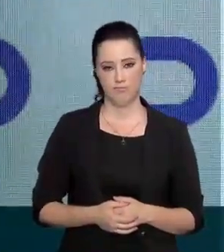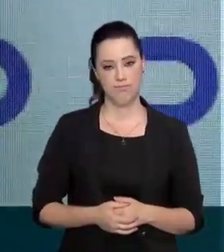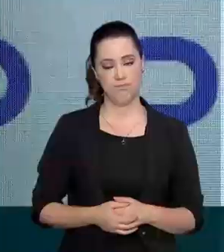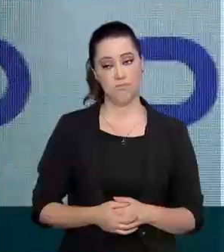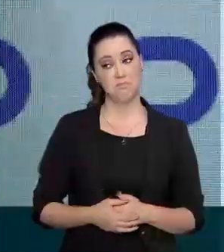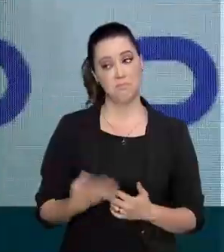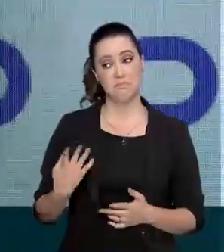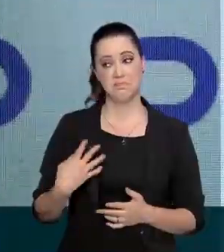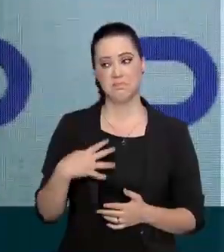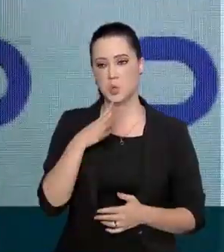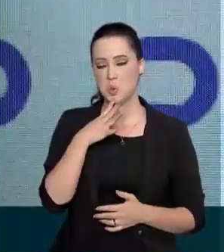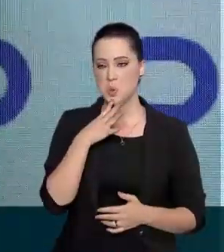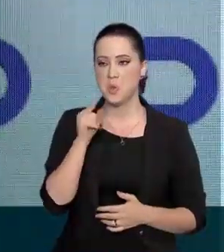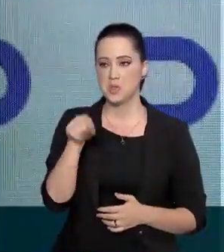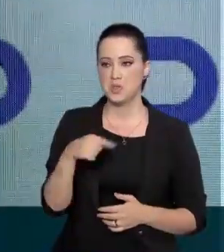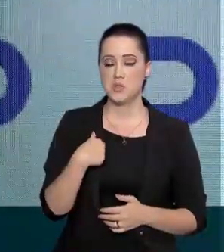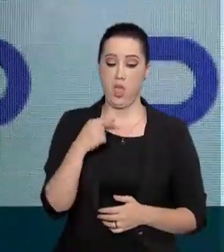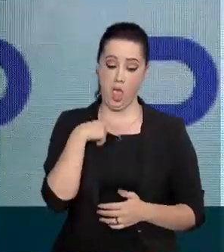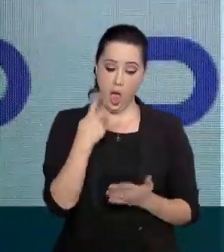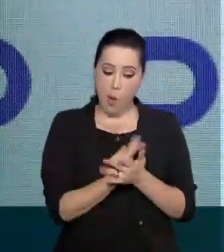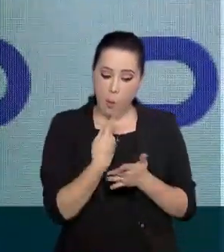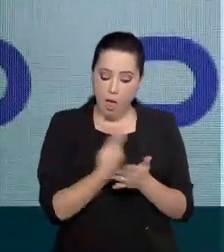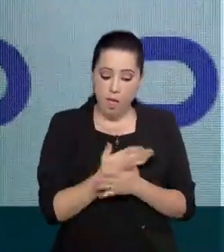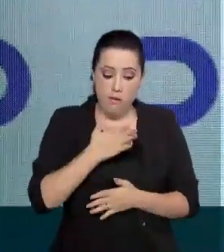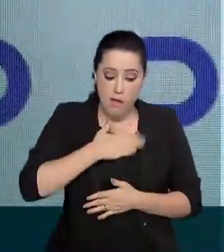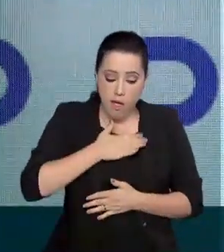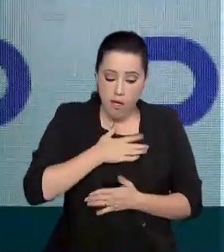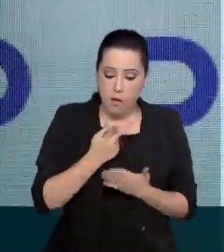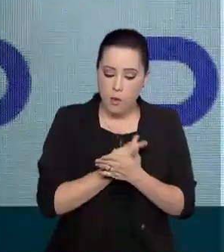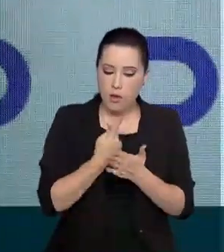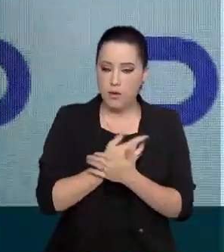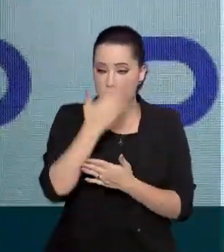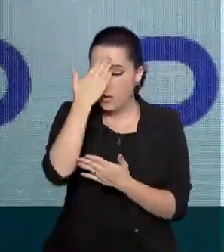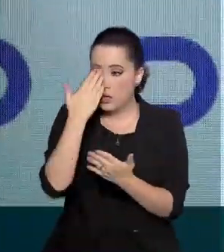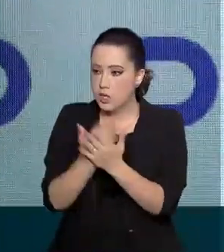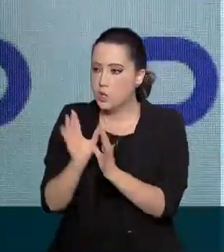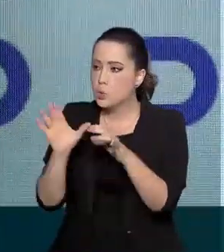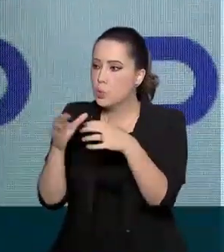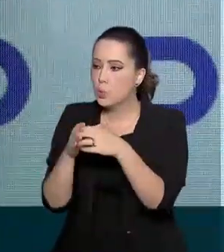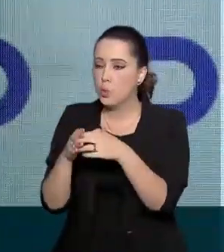Reconheço, não vou culpar a assessoria, não. Eu que errei. Eu confio na assessoria, pô.